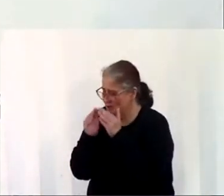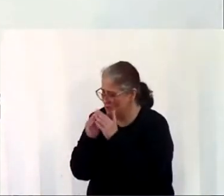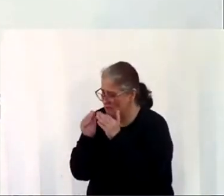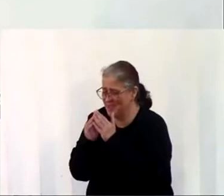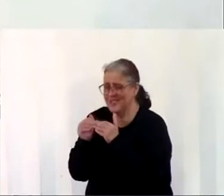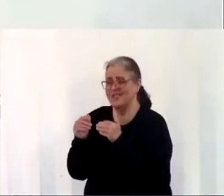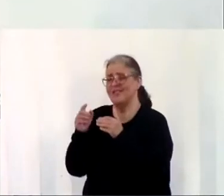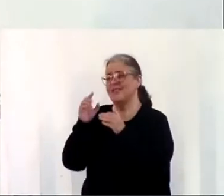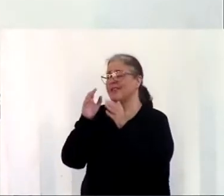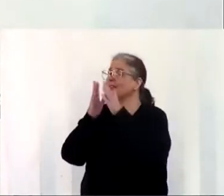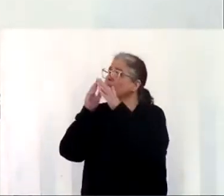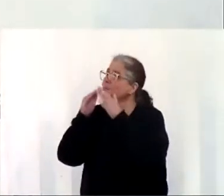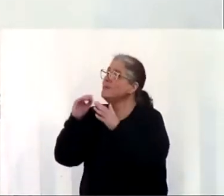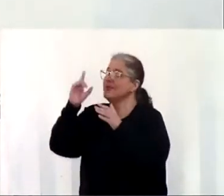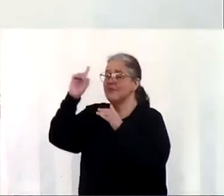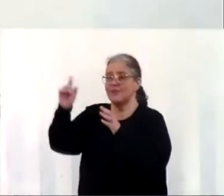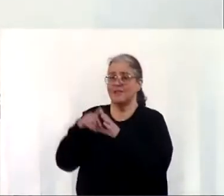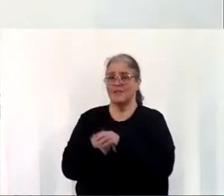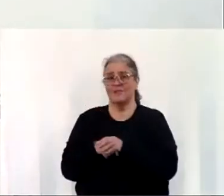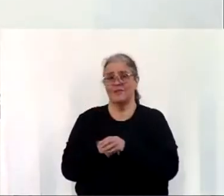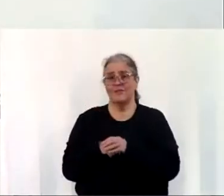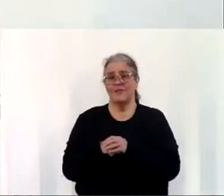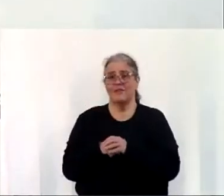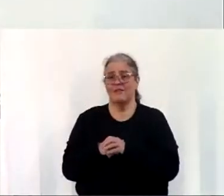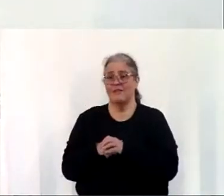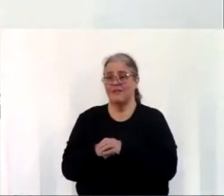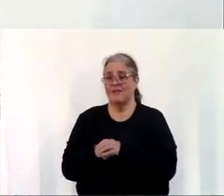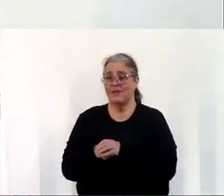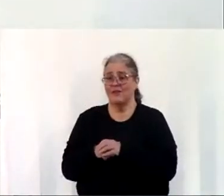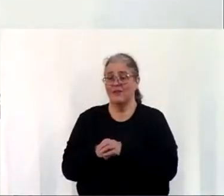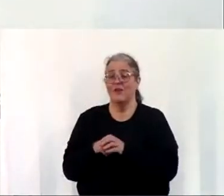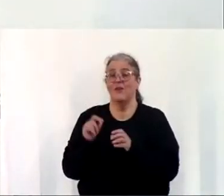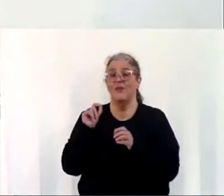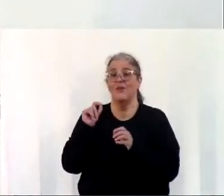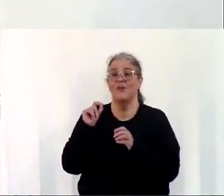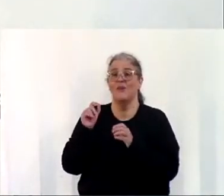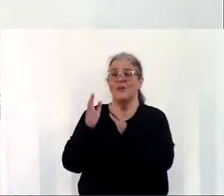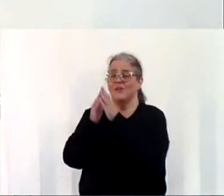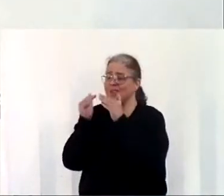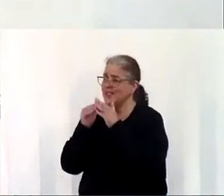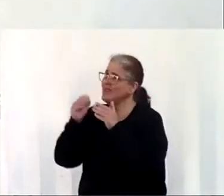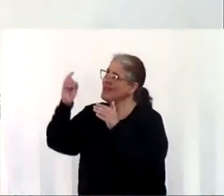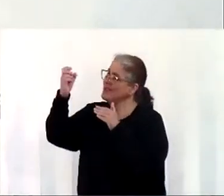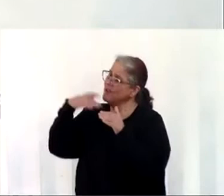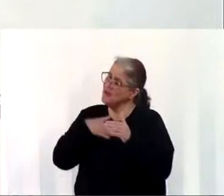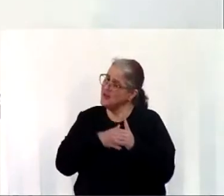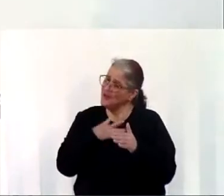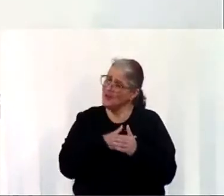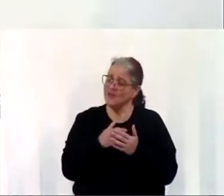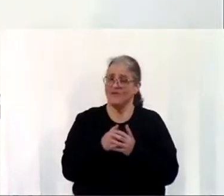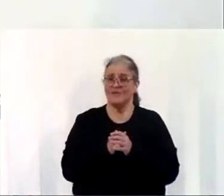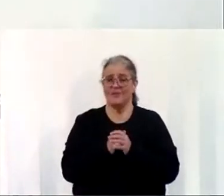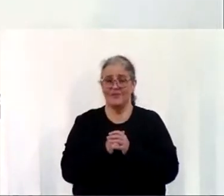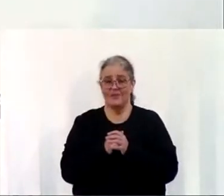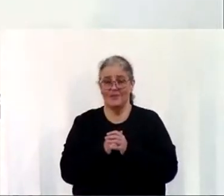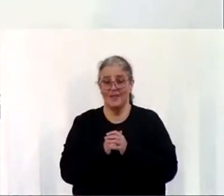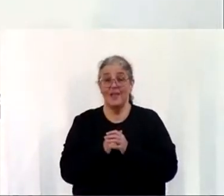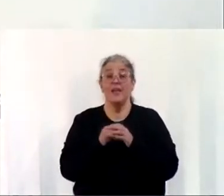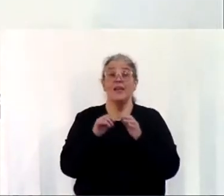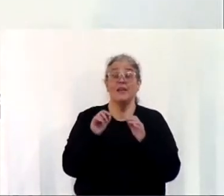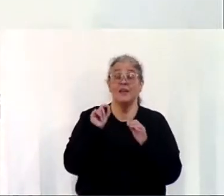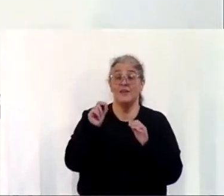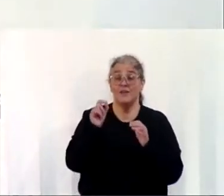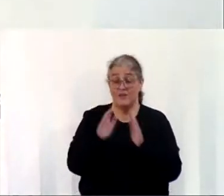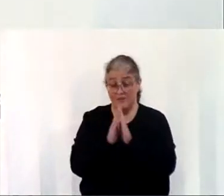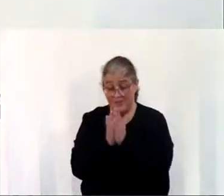arrepender. Porque é isso que a palavra de Deus faz conosco. A palavra de Deus nos traz de volta, nos